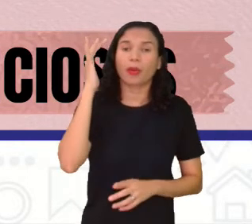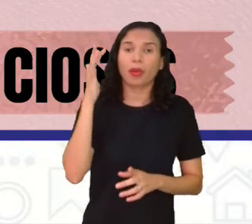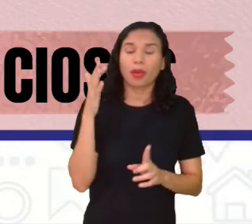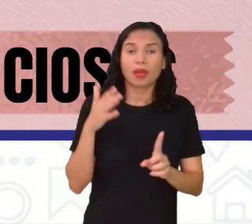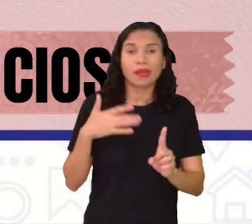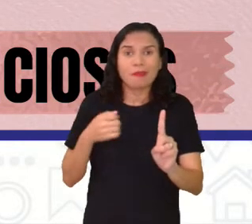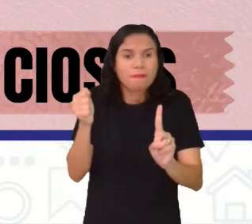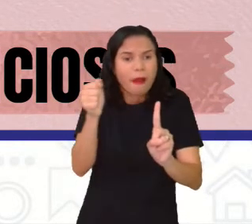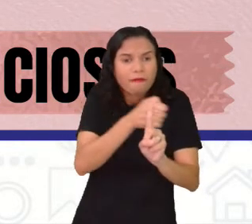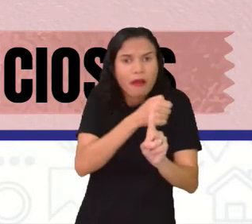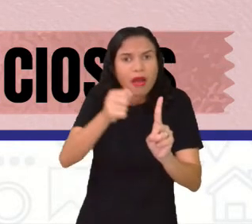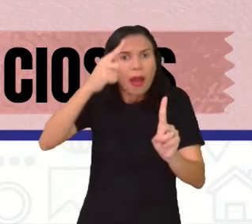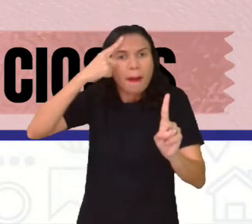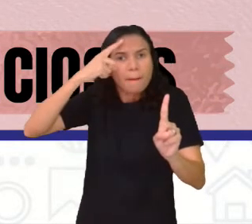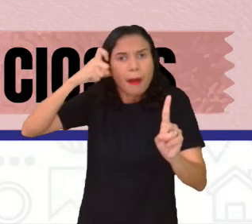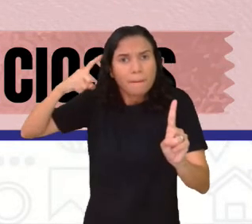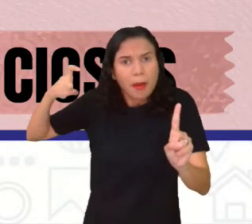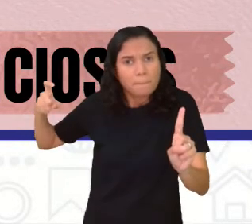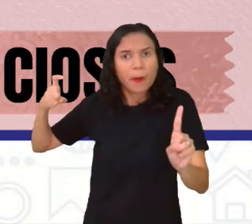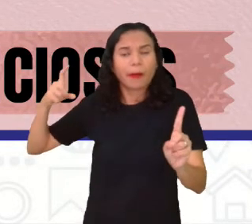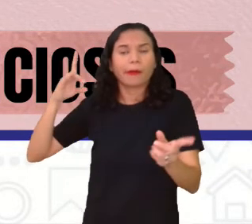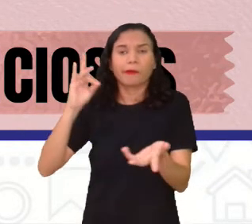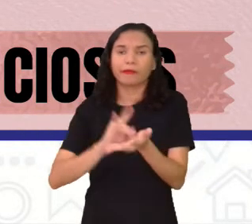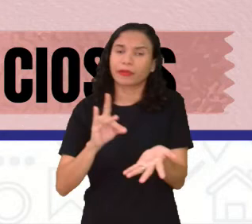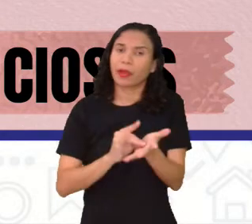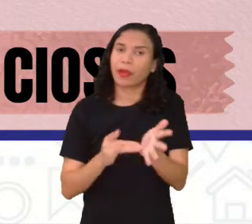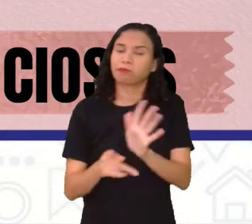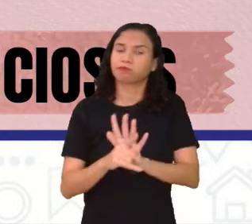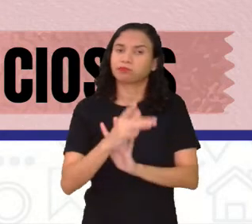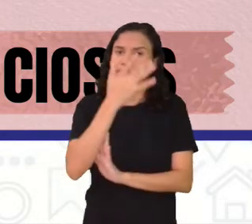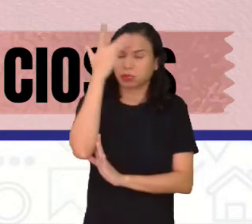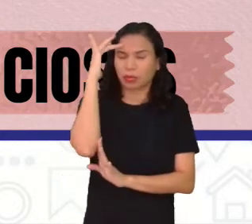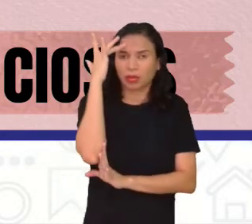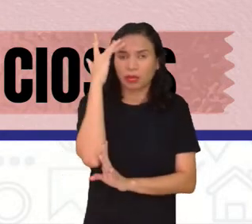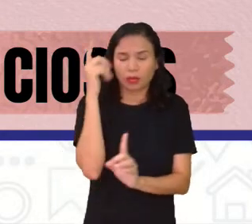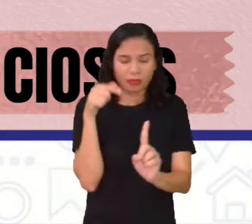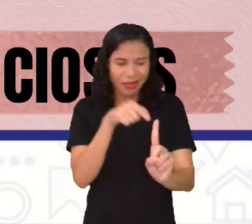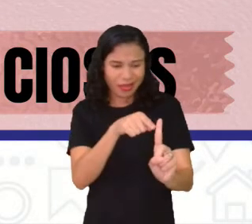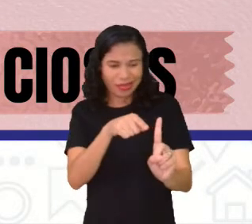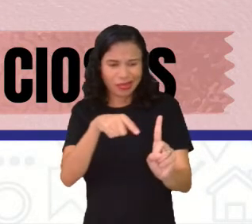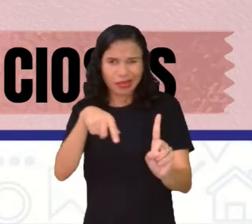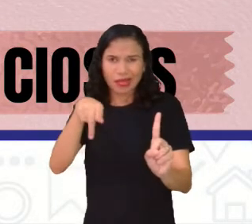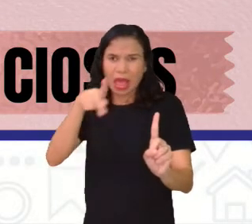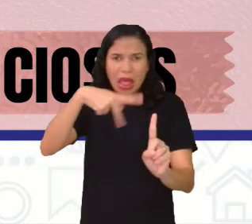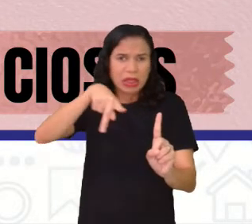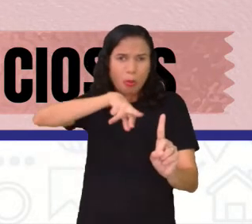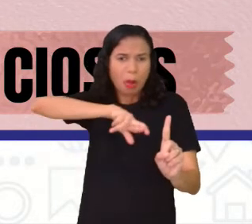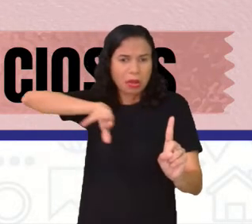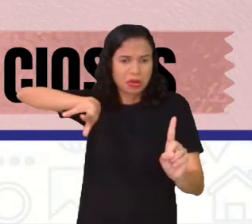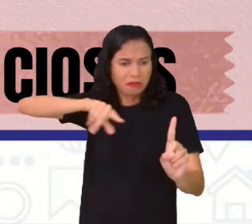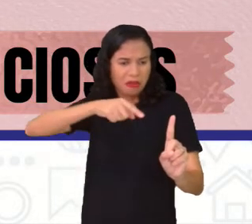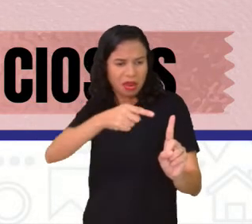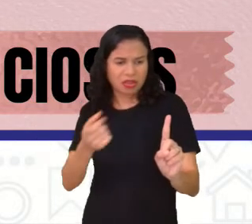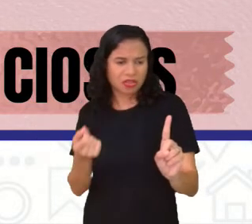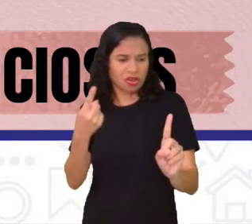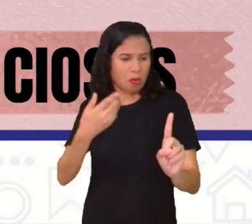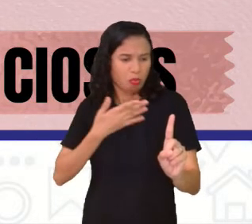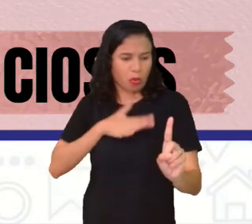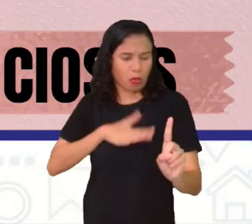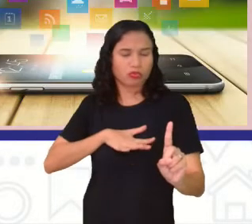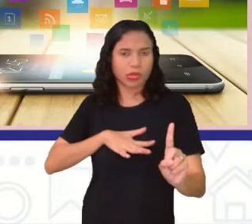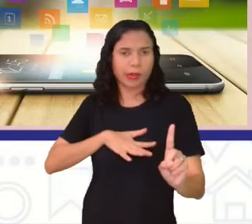partem para agressão física mesmo, né, contra outras pessoas apenas porque são estrangeiras ou fazem parte, né,